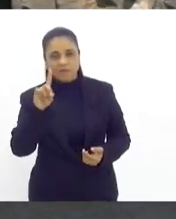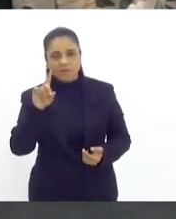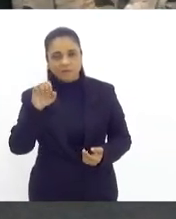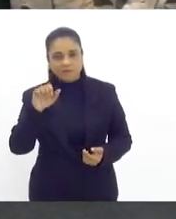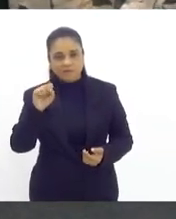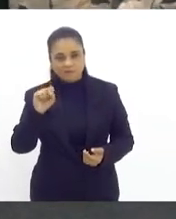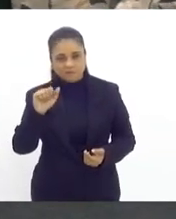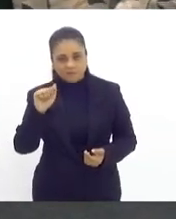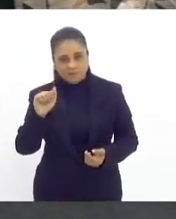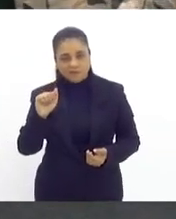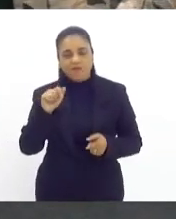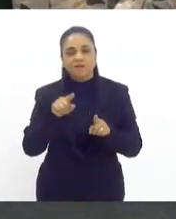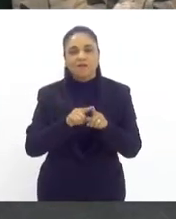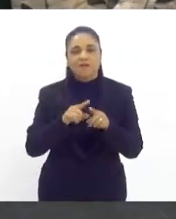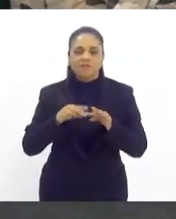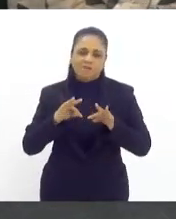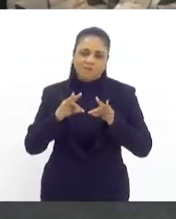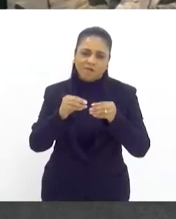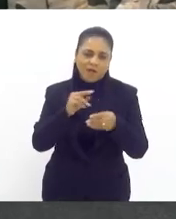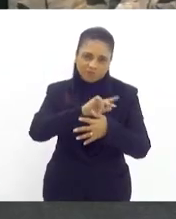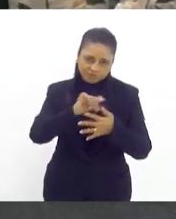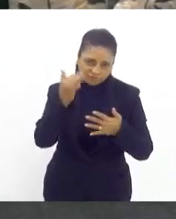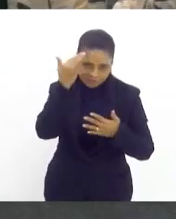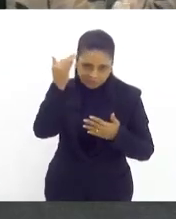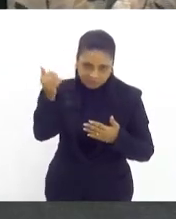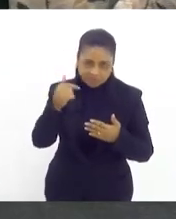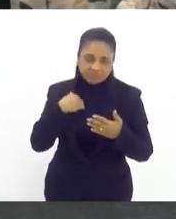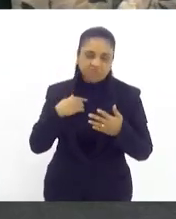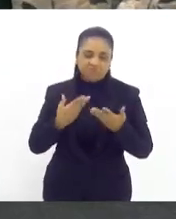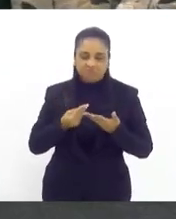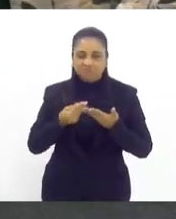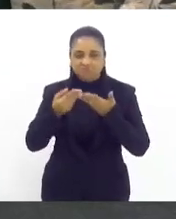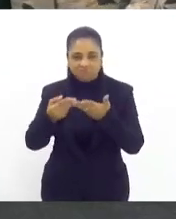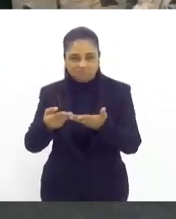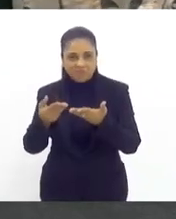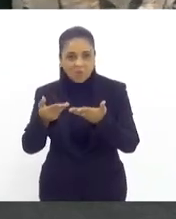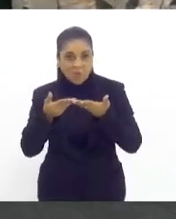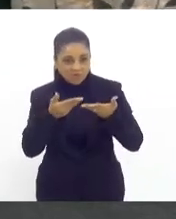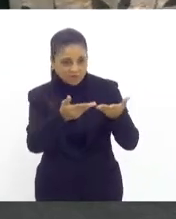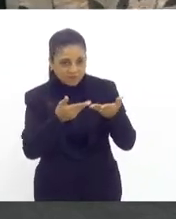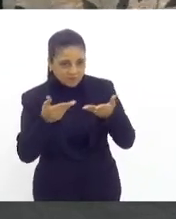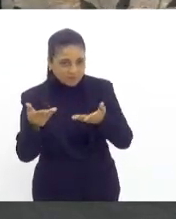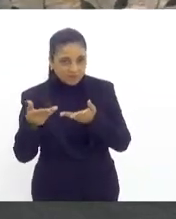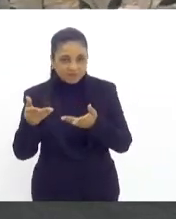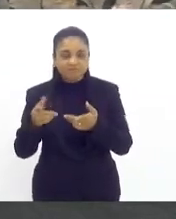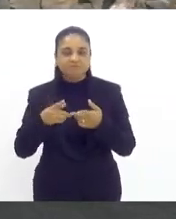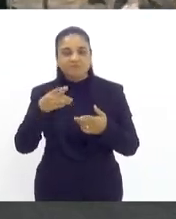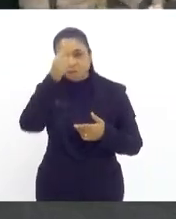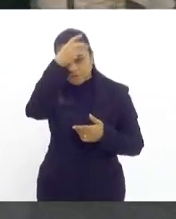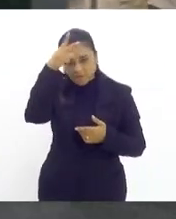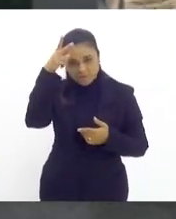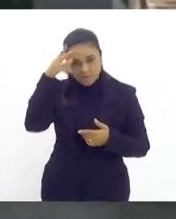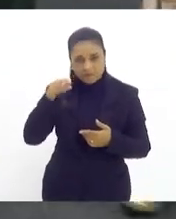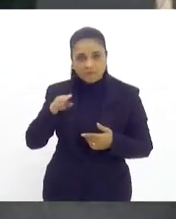para transmitir para todos os deputados esse convite aproveitava para parabenizar o Prefeito José Osmar vice prefeito